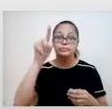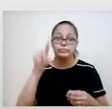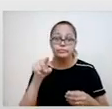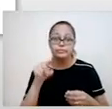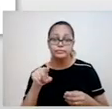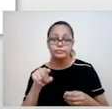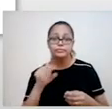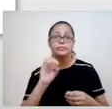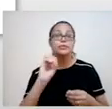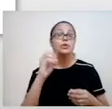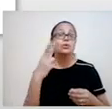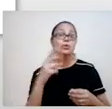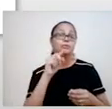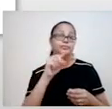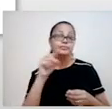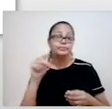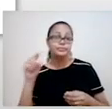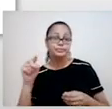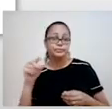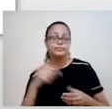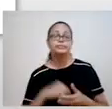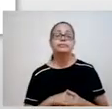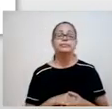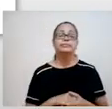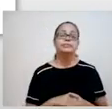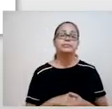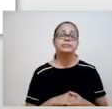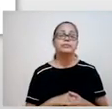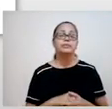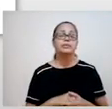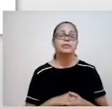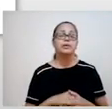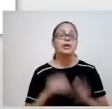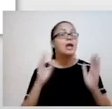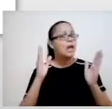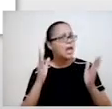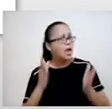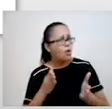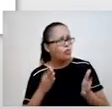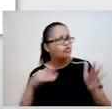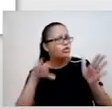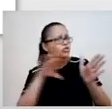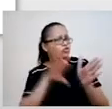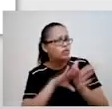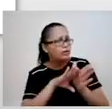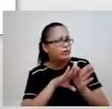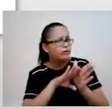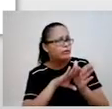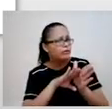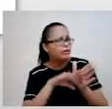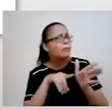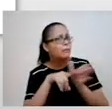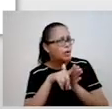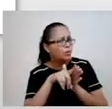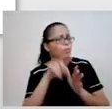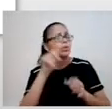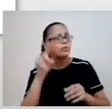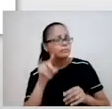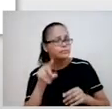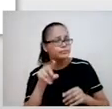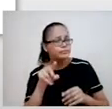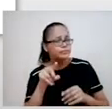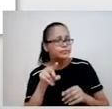reticências. Olha, será que é hoje que ele chega? Uma dúvida, então põe ponto de interrogação. É sim, então quer